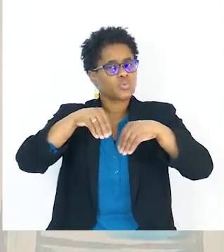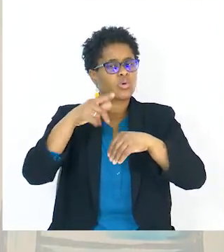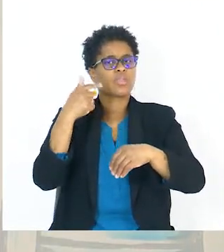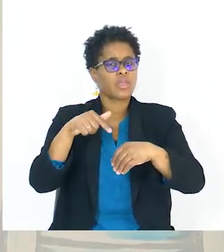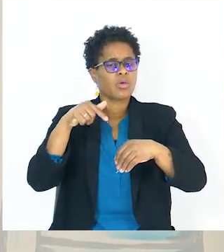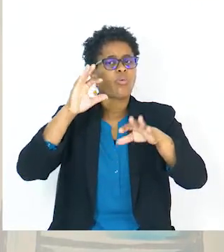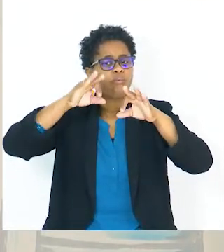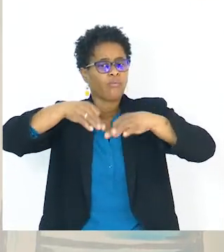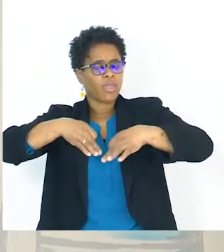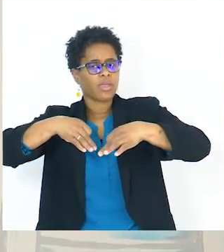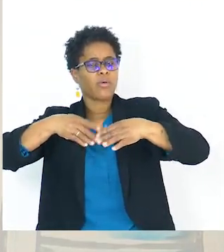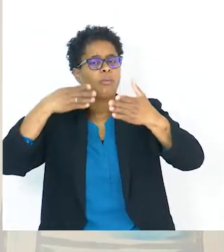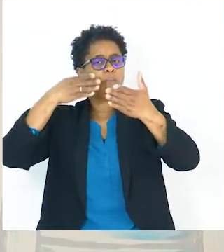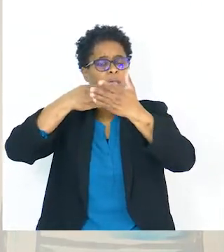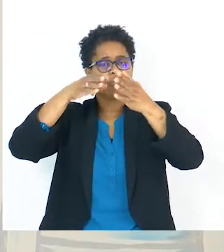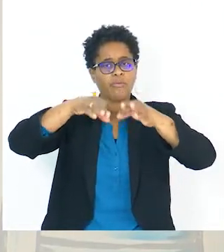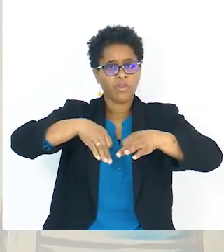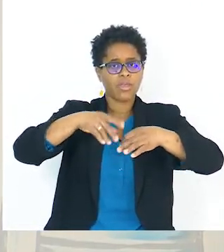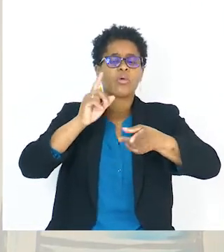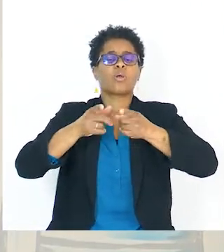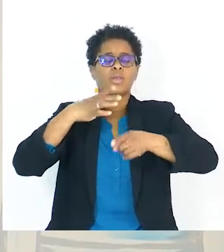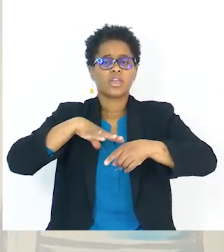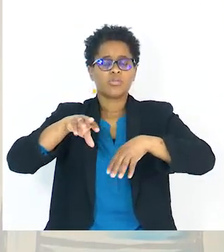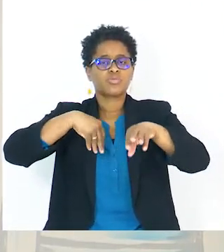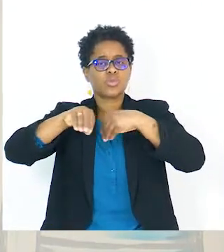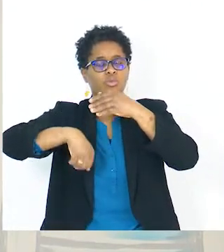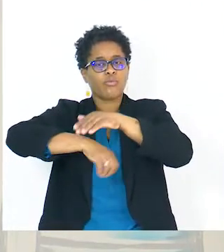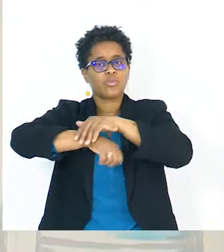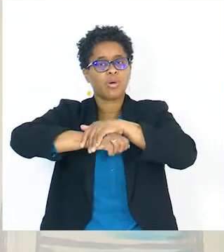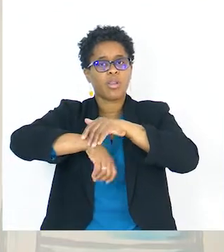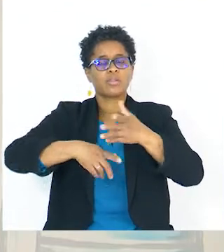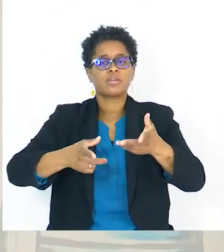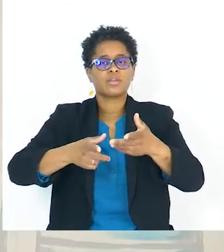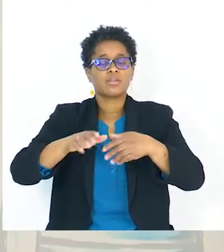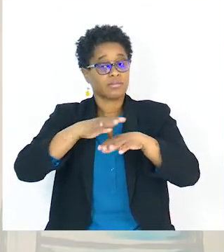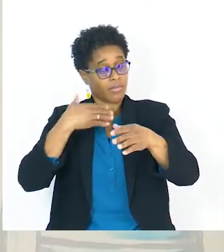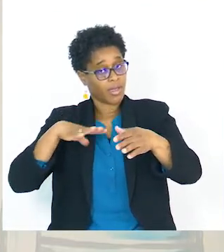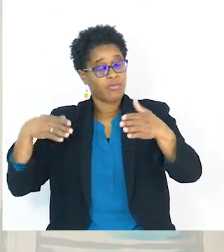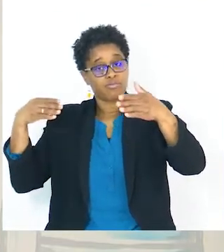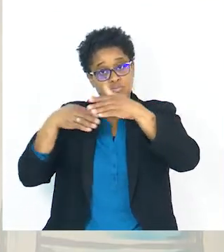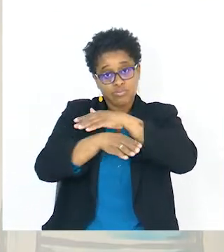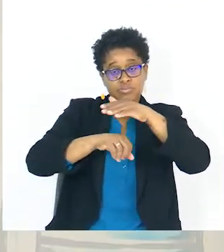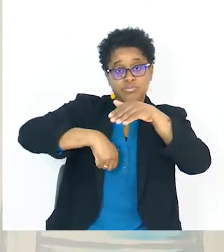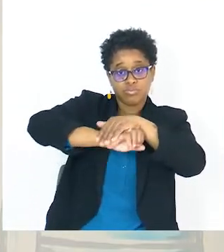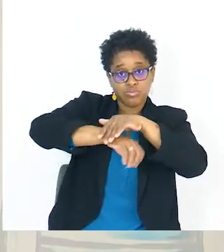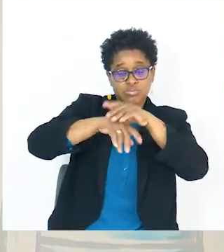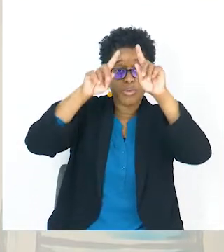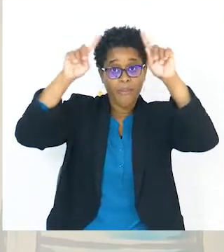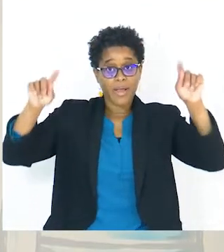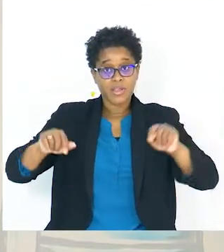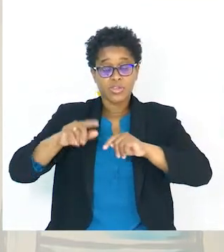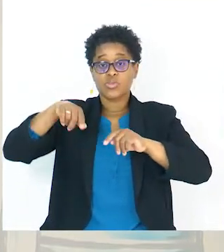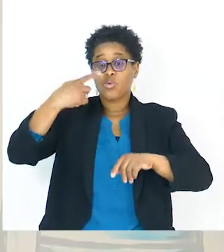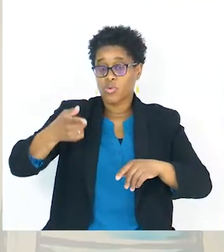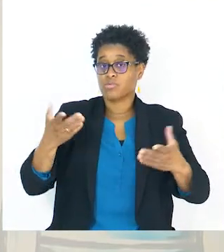uma meta. O que queremos no jogo de futebol? Meter o golo na baliza dos outros é uma meta.